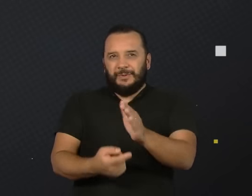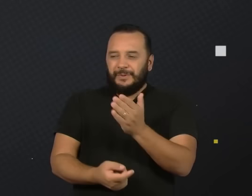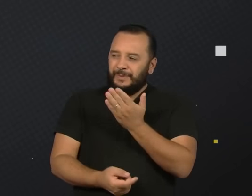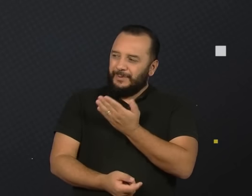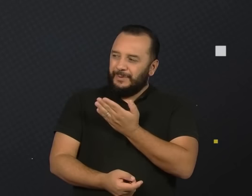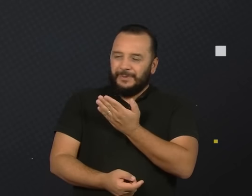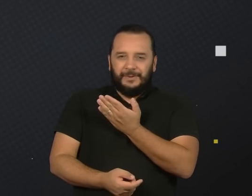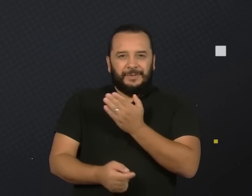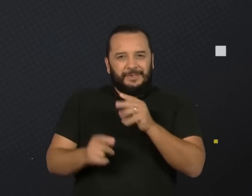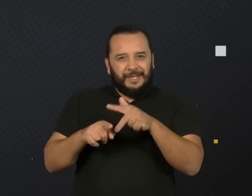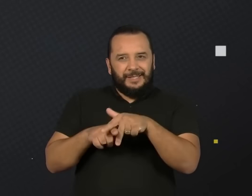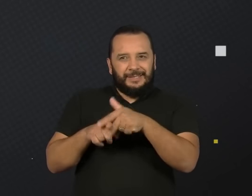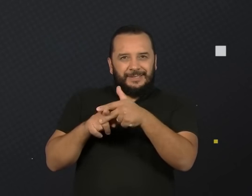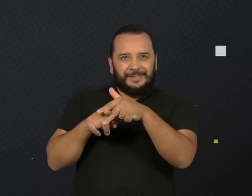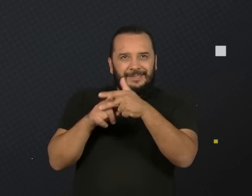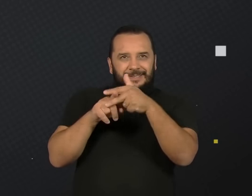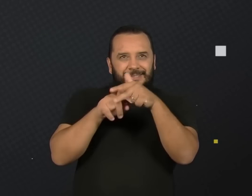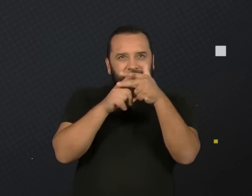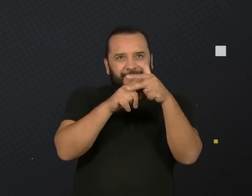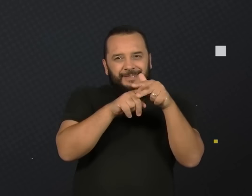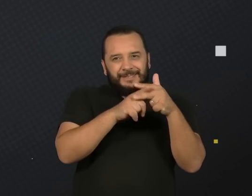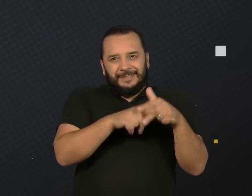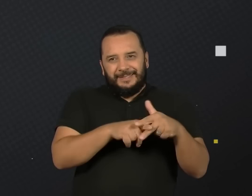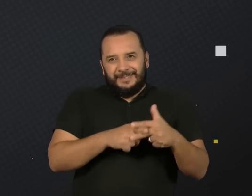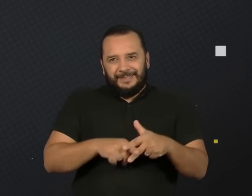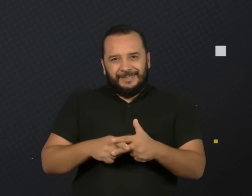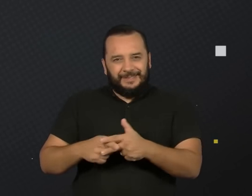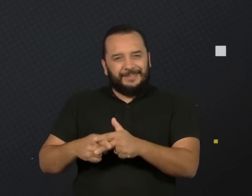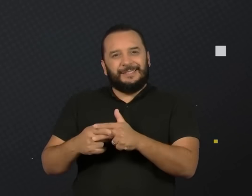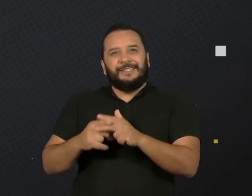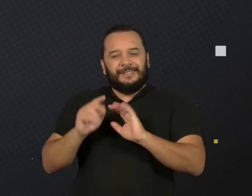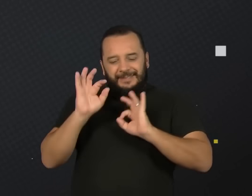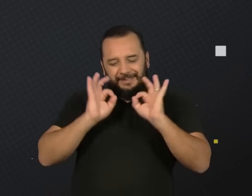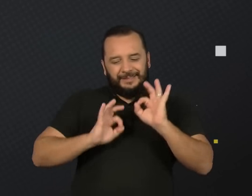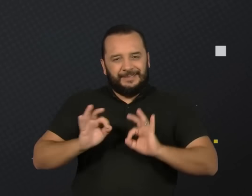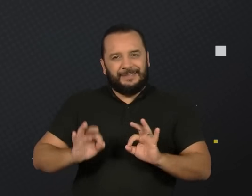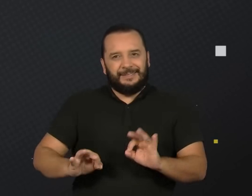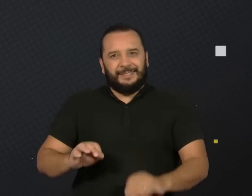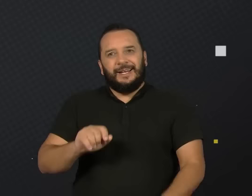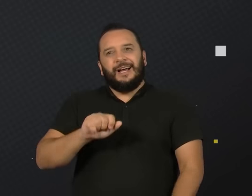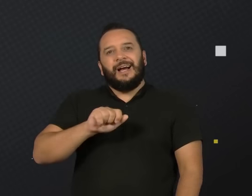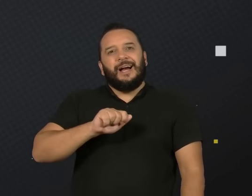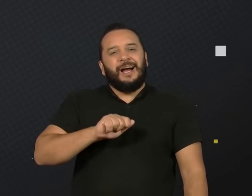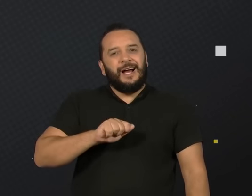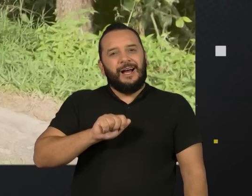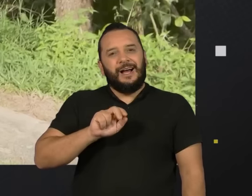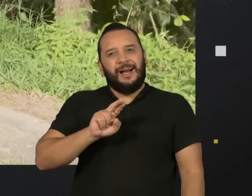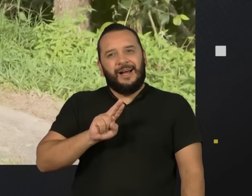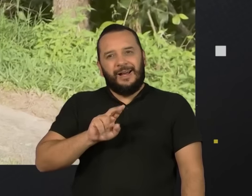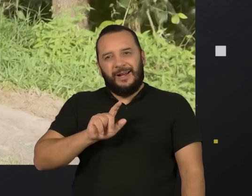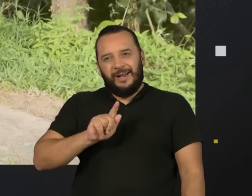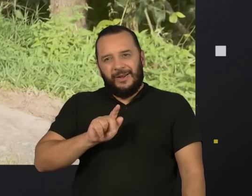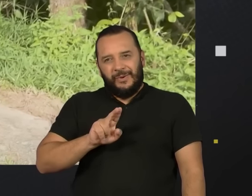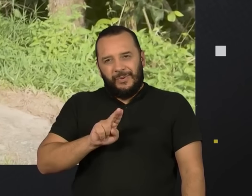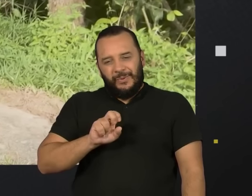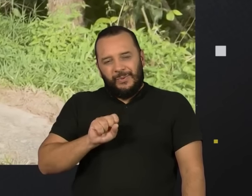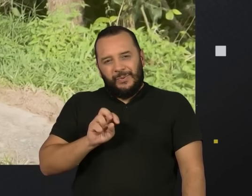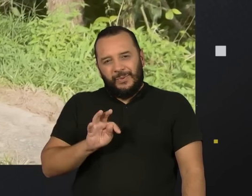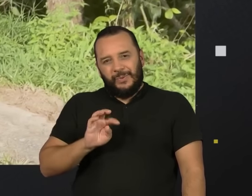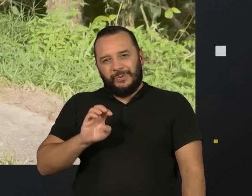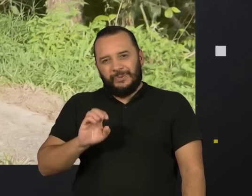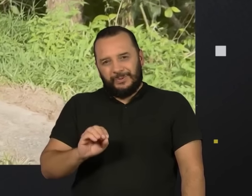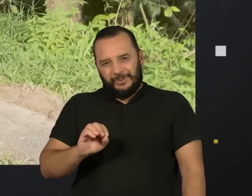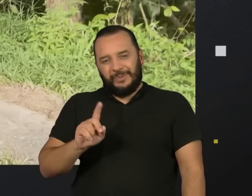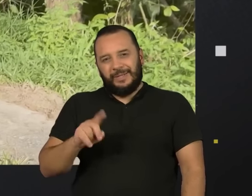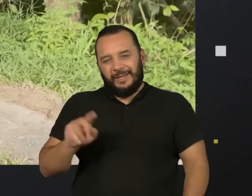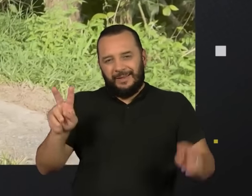foi lapidando até aparecer essa figura do Augusto, do figurante. Isso foi lindo. Você chegou na